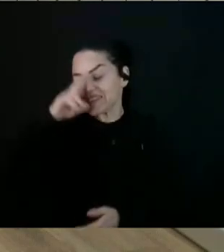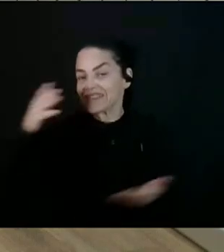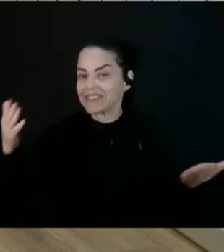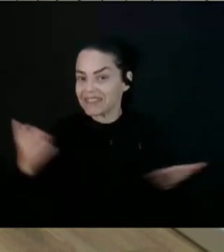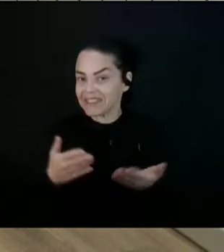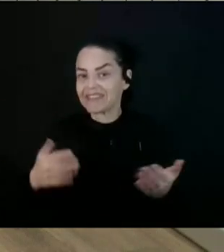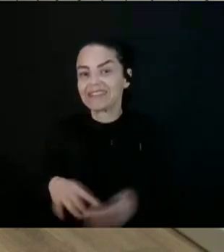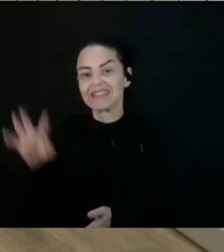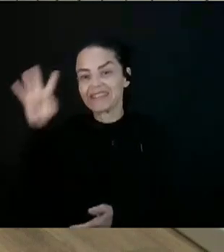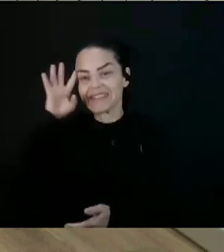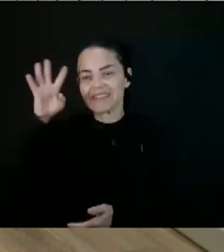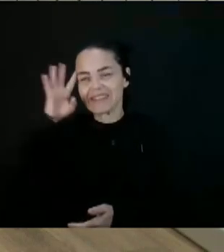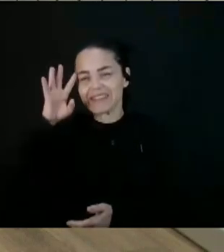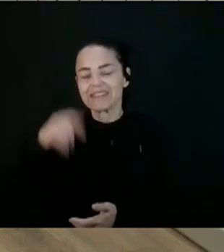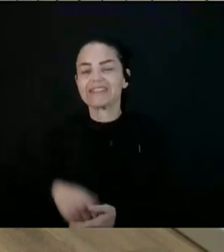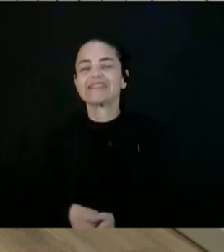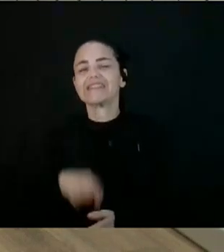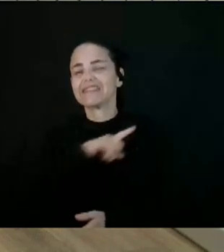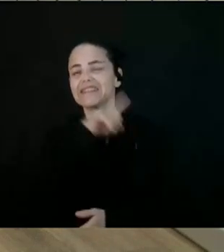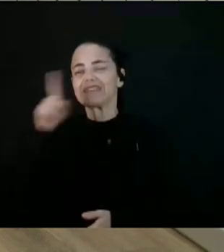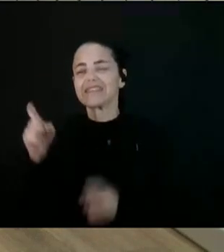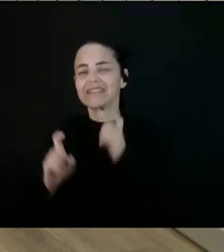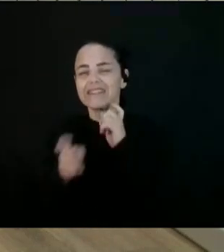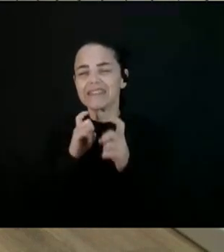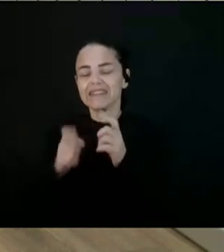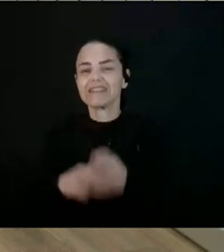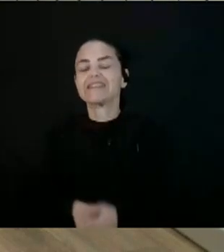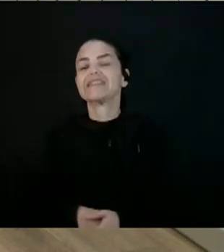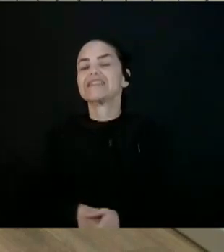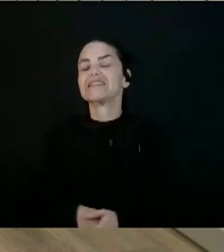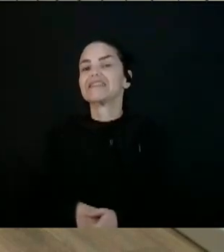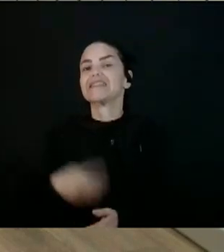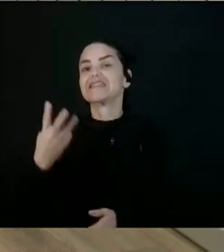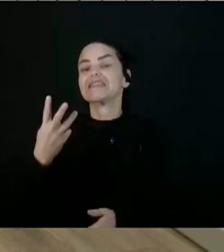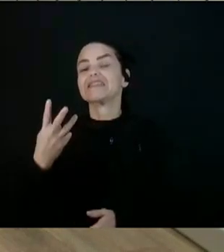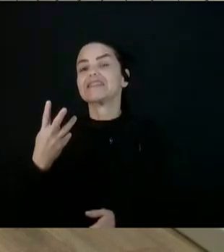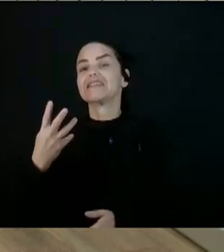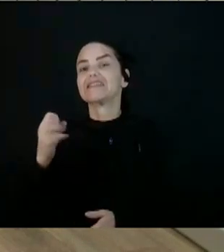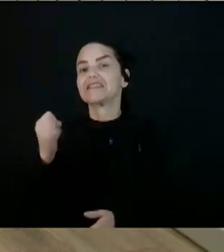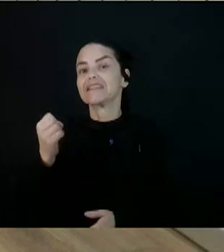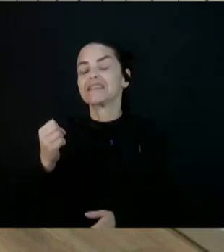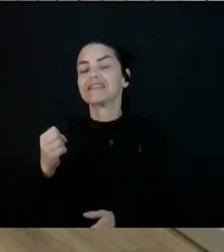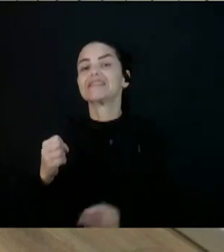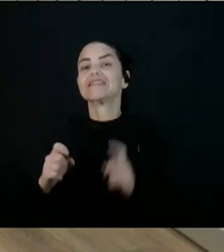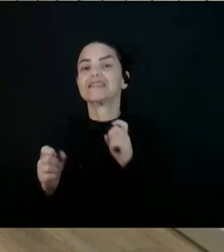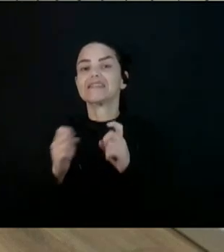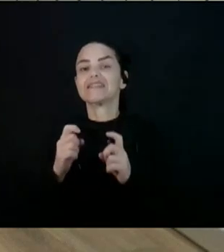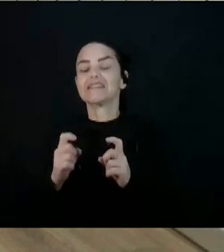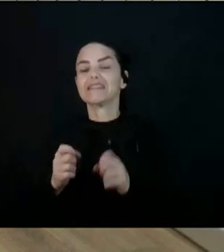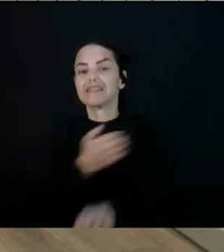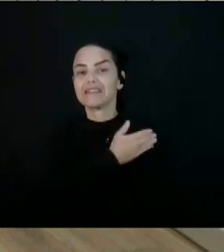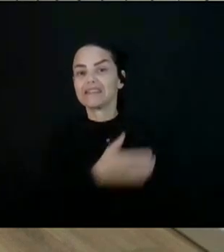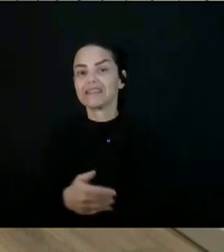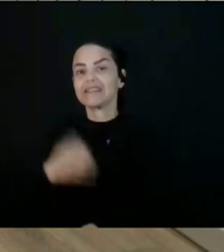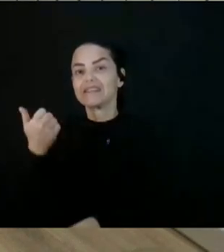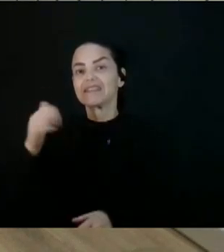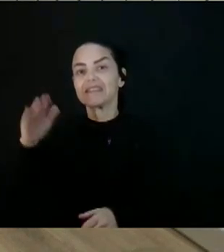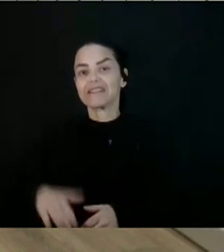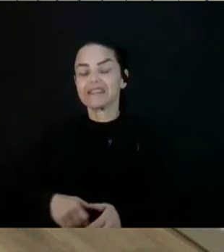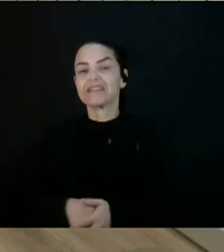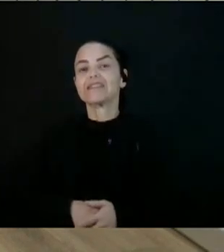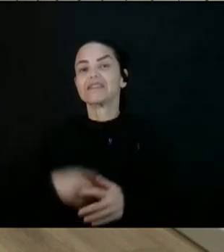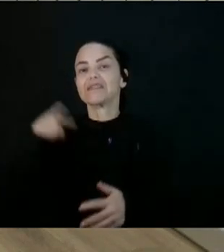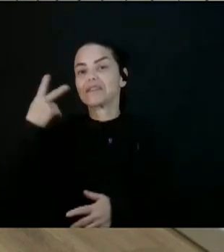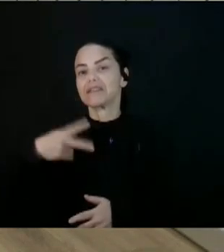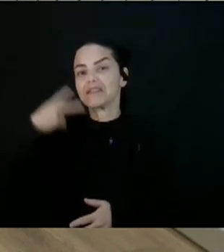quarta-feira, portanto é dia de reunião ordinária, a 38ª do ano. A partir das 6 horas da tarde, os vereadores vão se